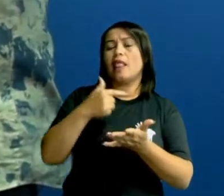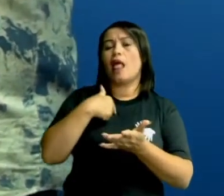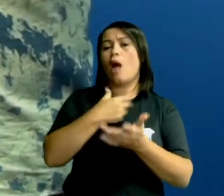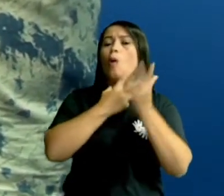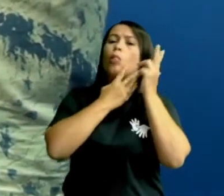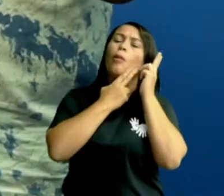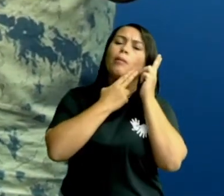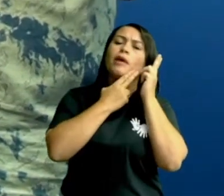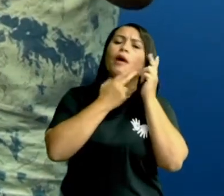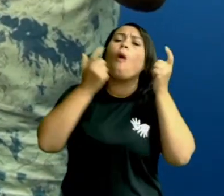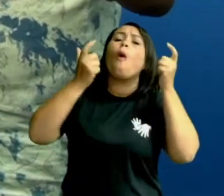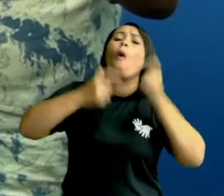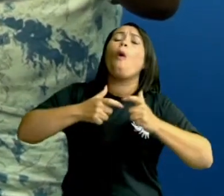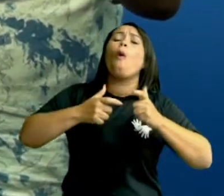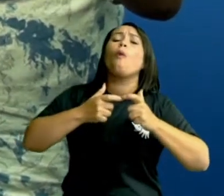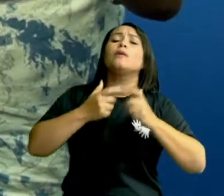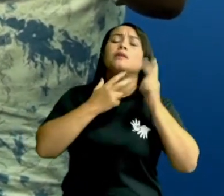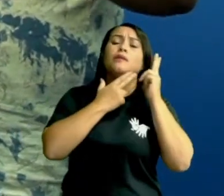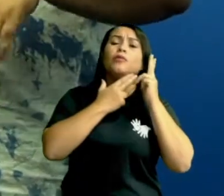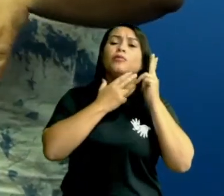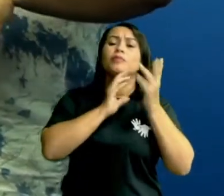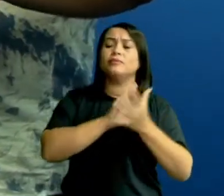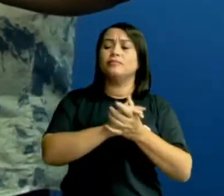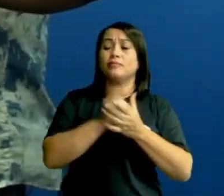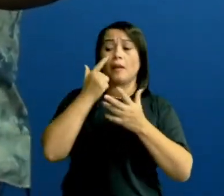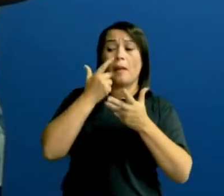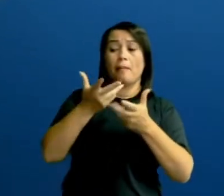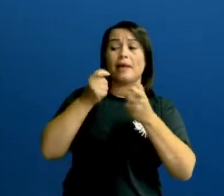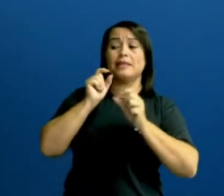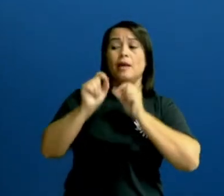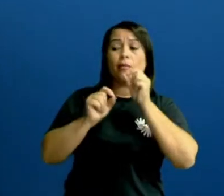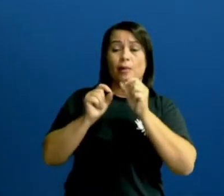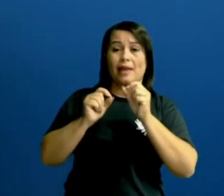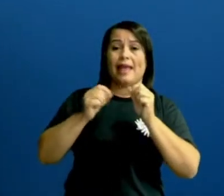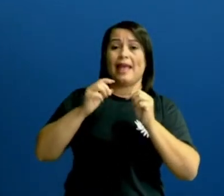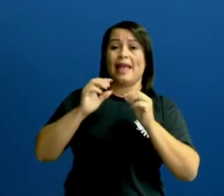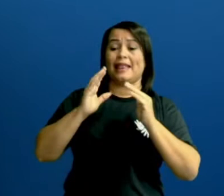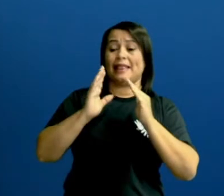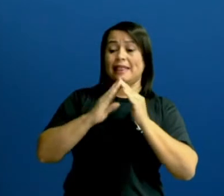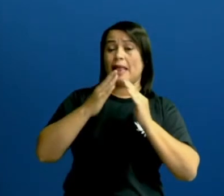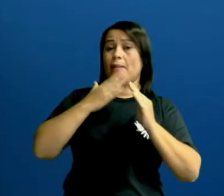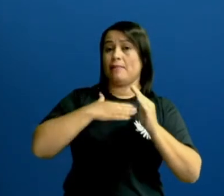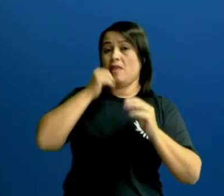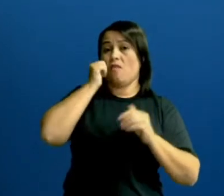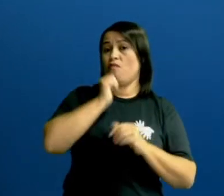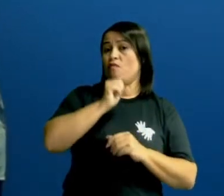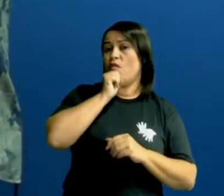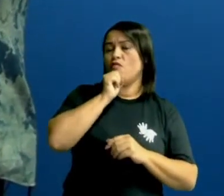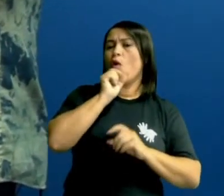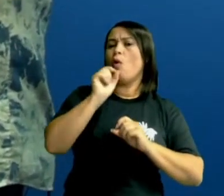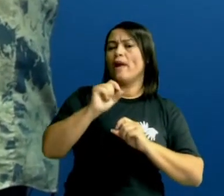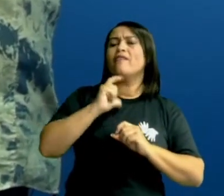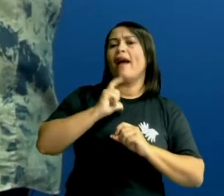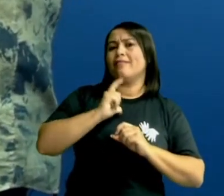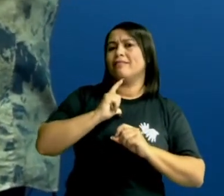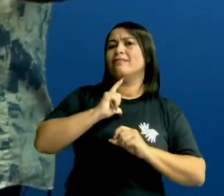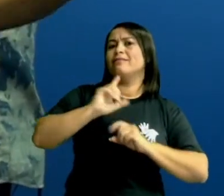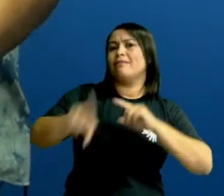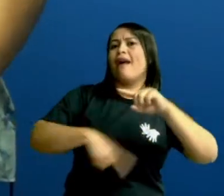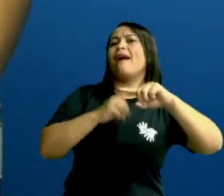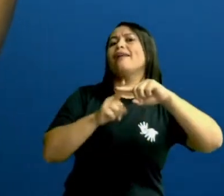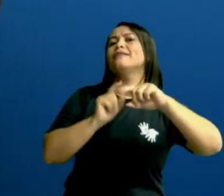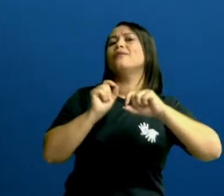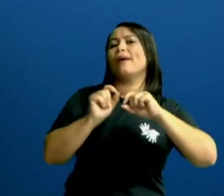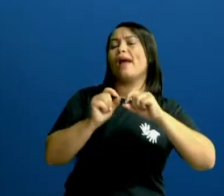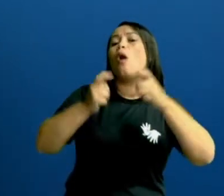dormi. Onde foi que eu dormi? Percebam que na casa da minha avó está acrescentando uma circunstância, um detalhe